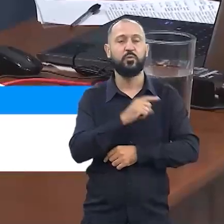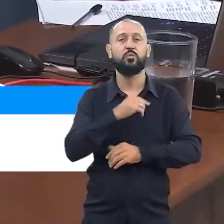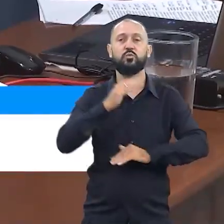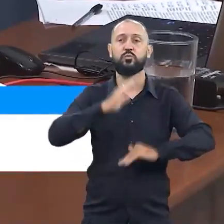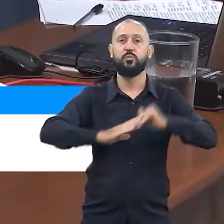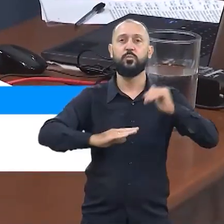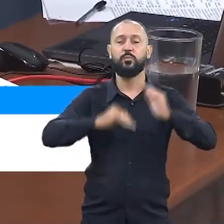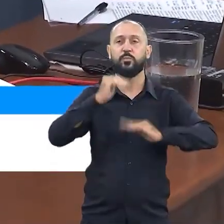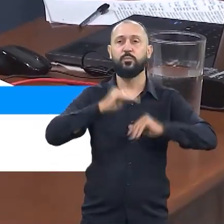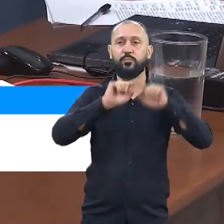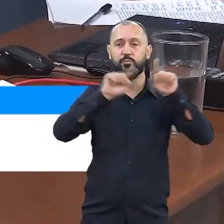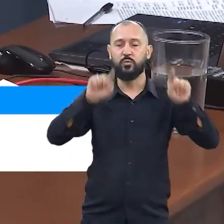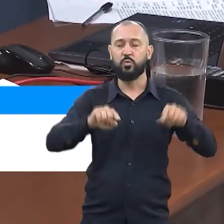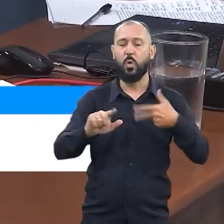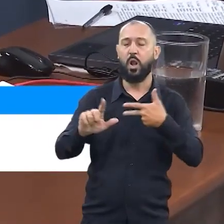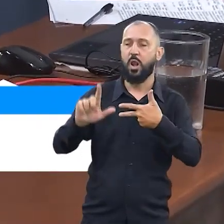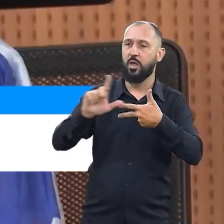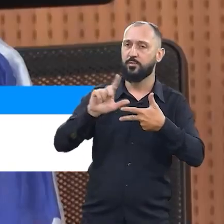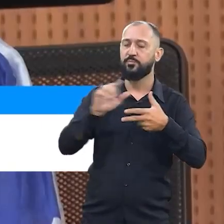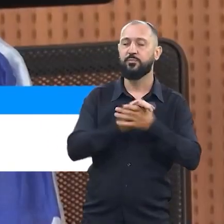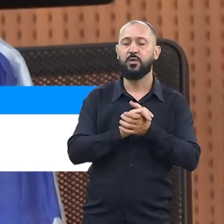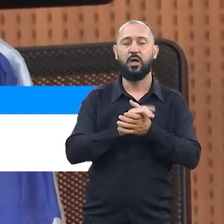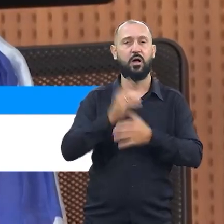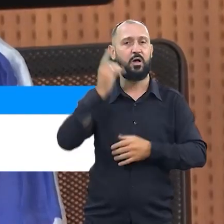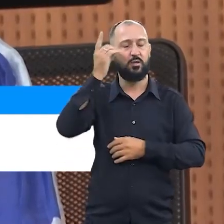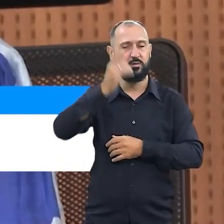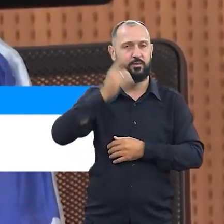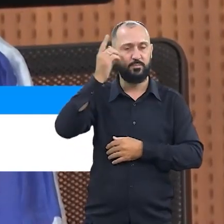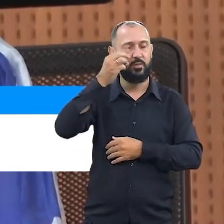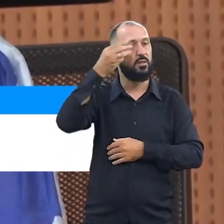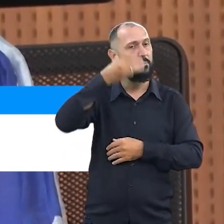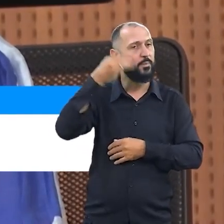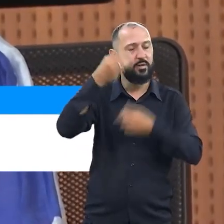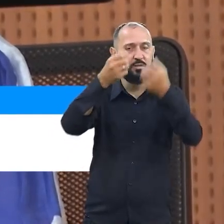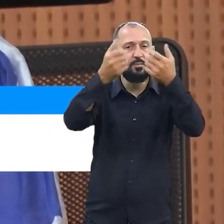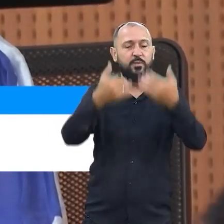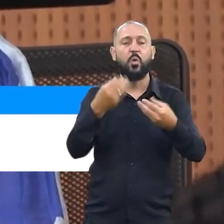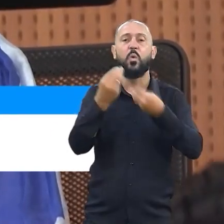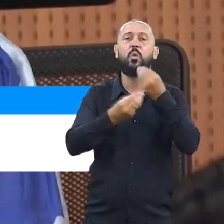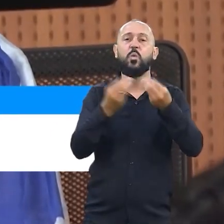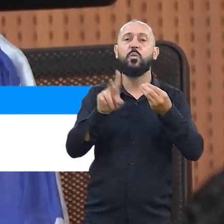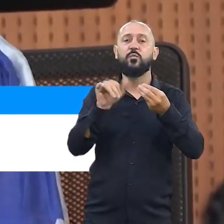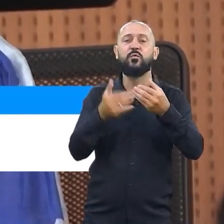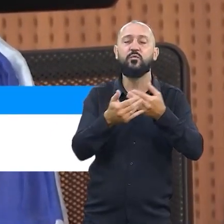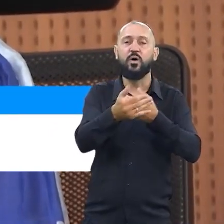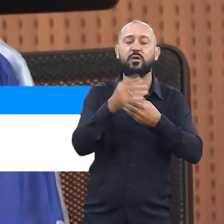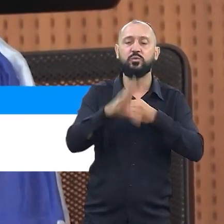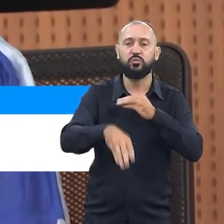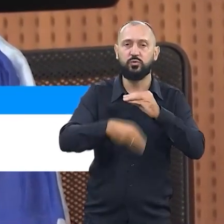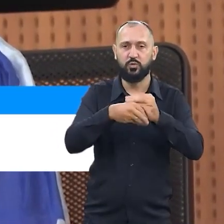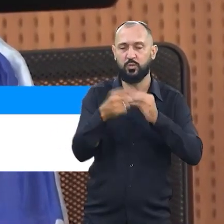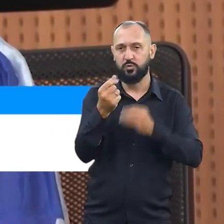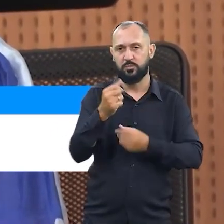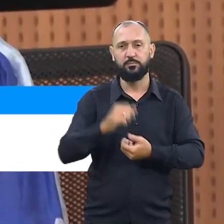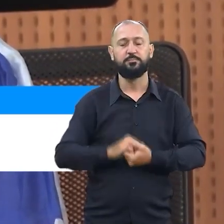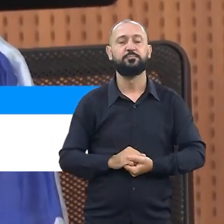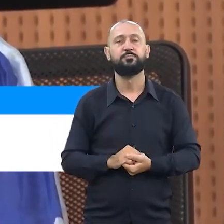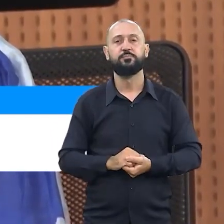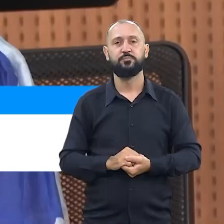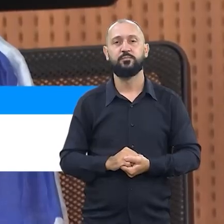remuneratório dos servidores do Poder Legislativo. A deputada Mara Caseiro explicou como será a recomposição dos